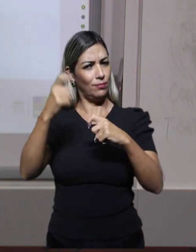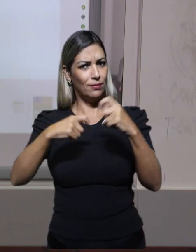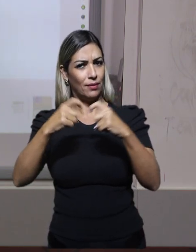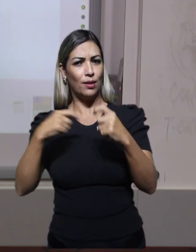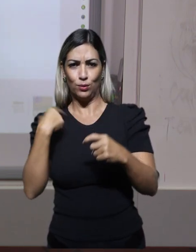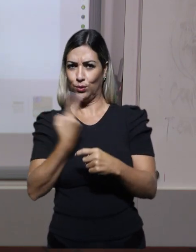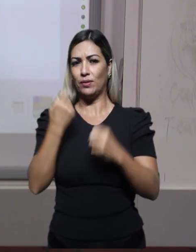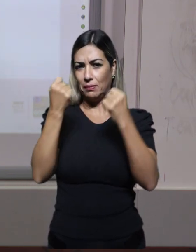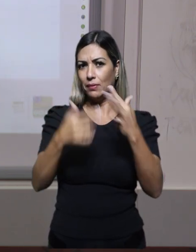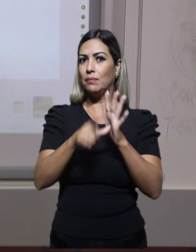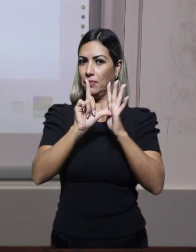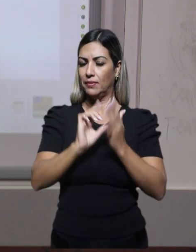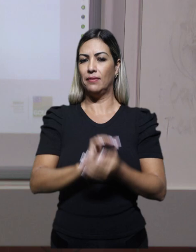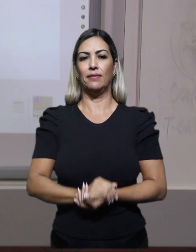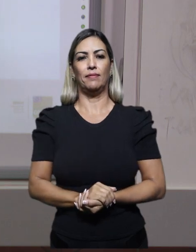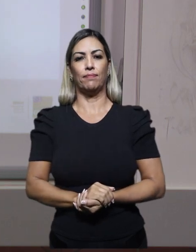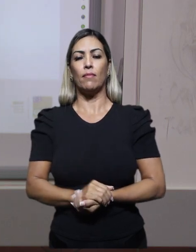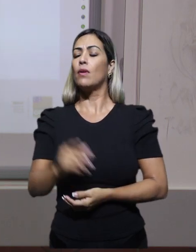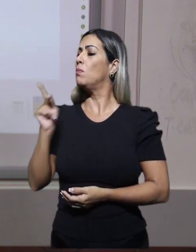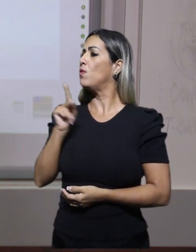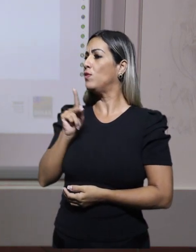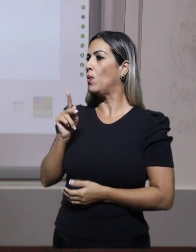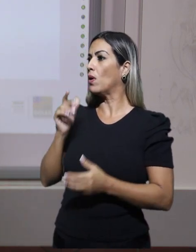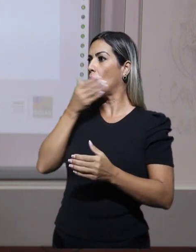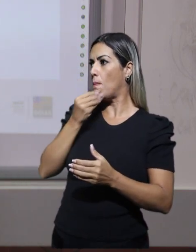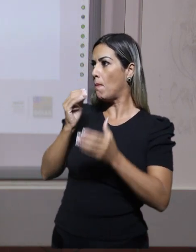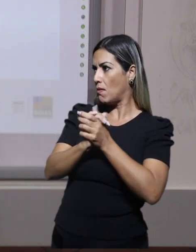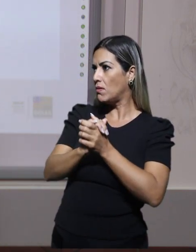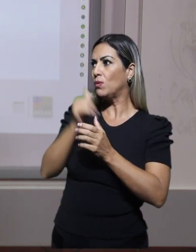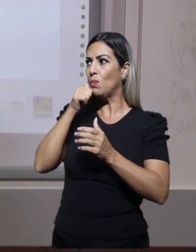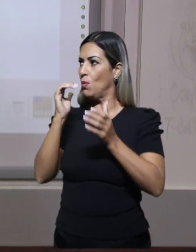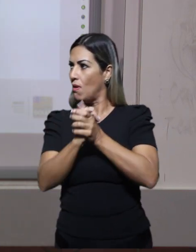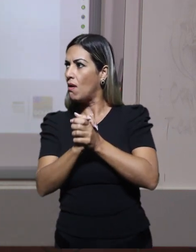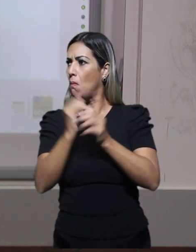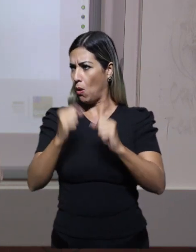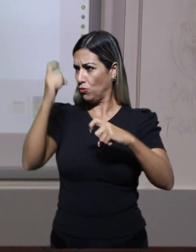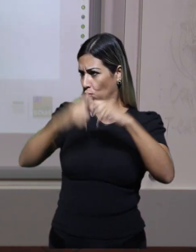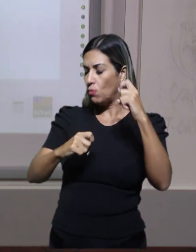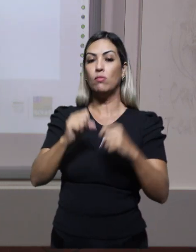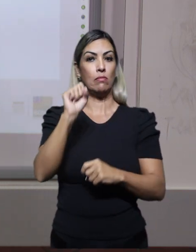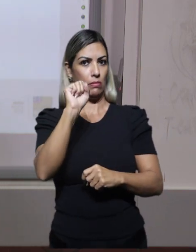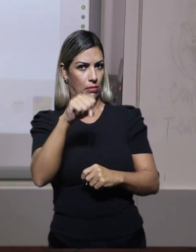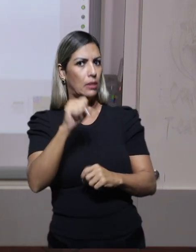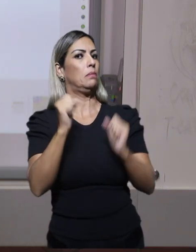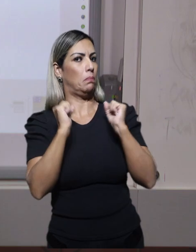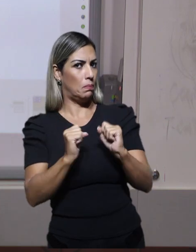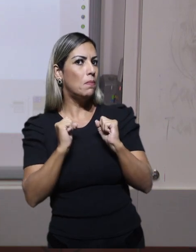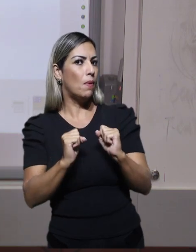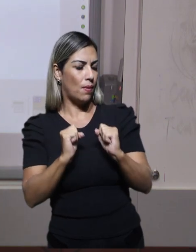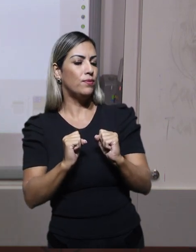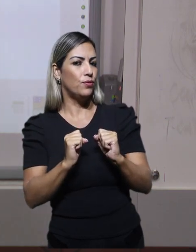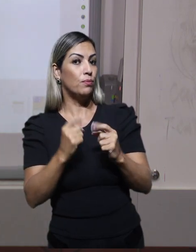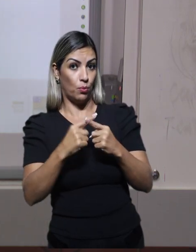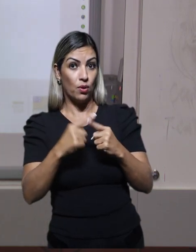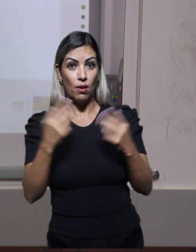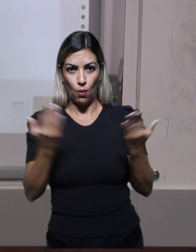nós acabamos de falar. Professora, entre marido e mulher pode haver estupro? Sim, pode haver estupro, porque hoje